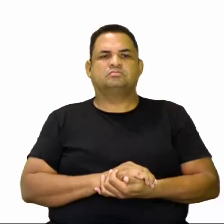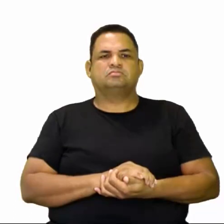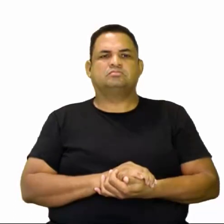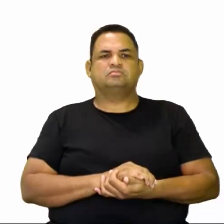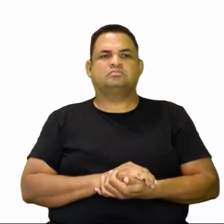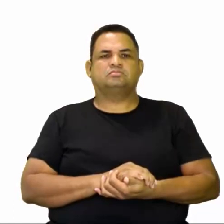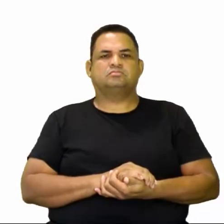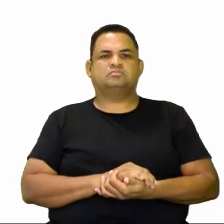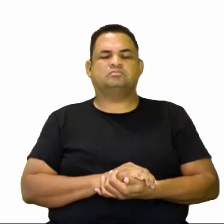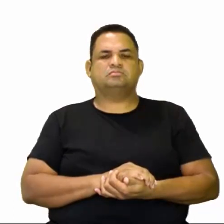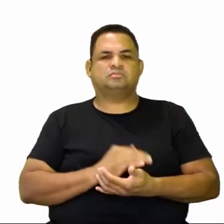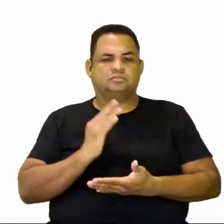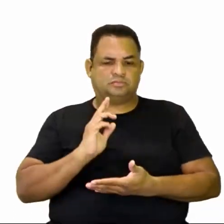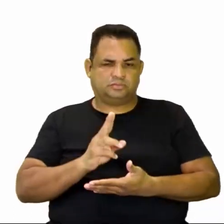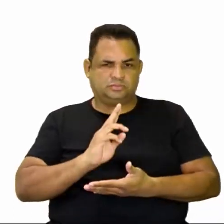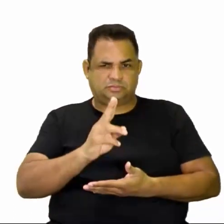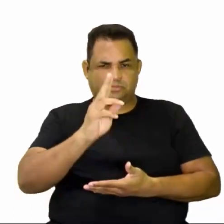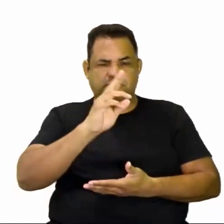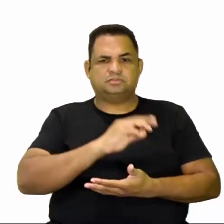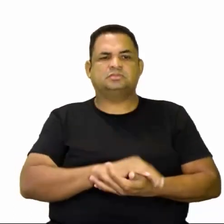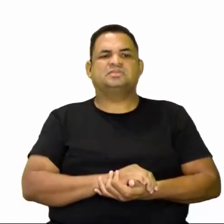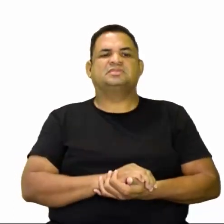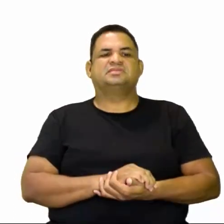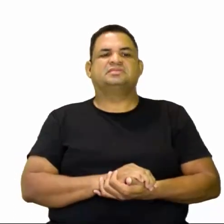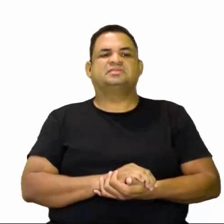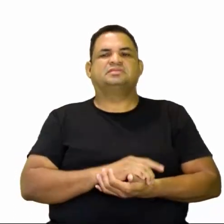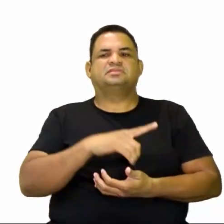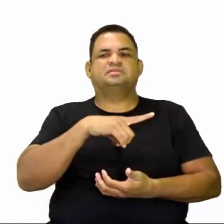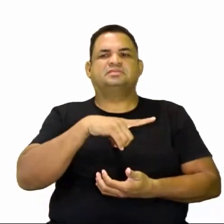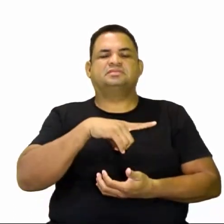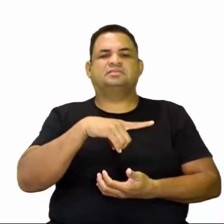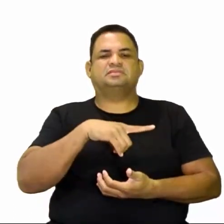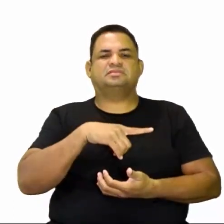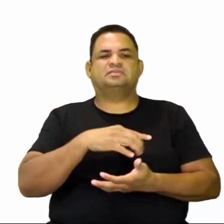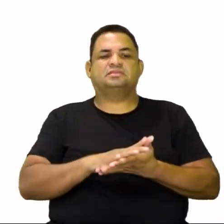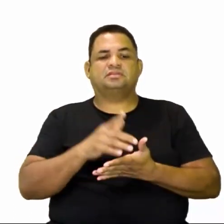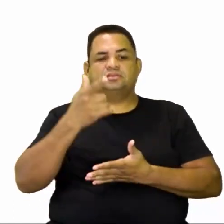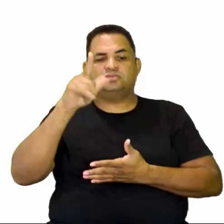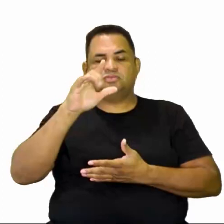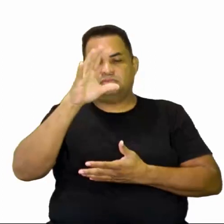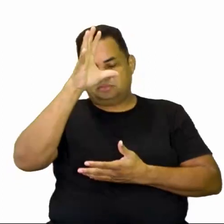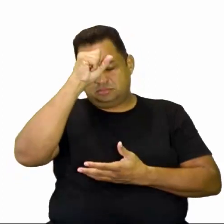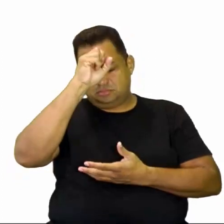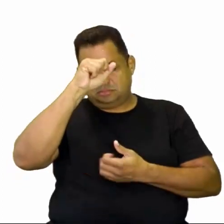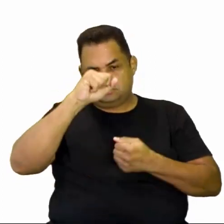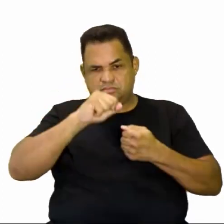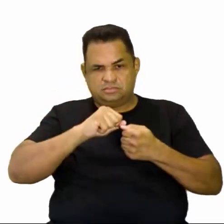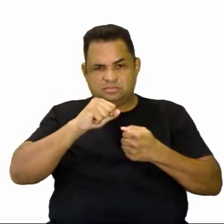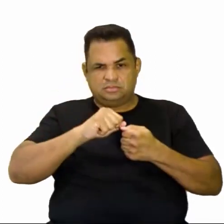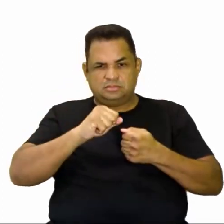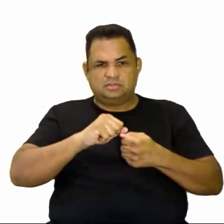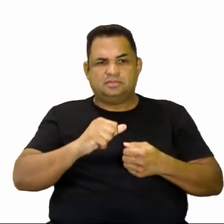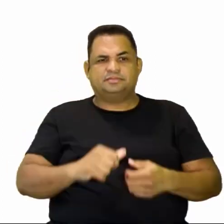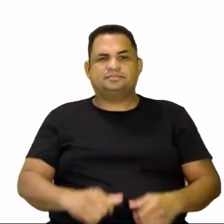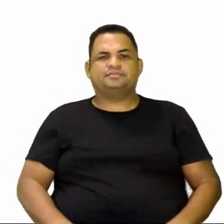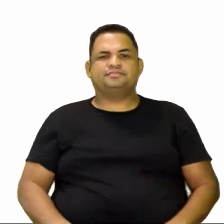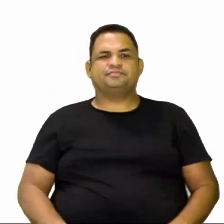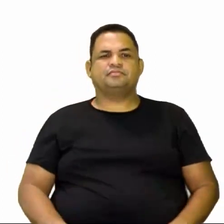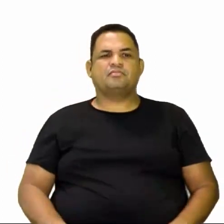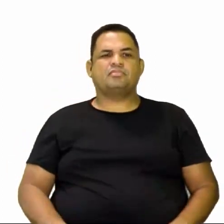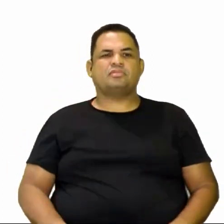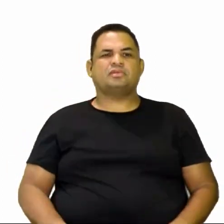assim, vamos em frente, porque tem mais a aprender fazendo.